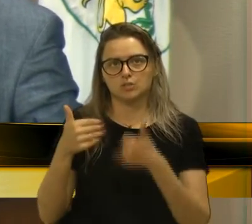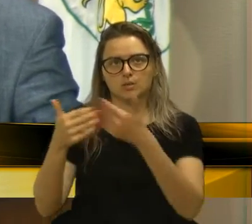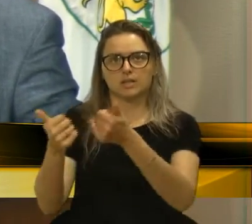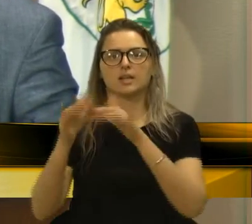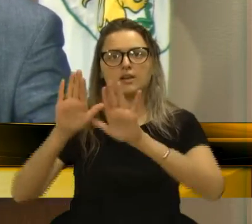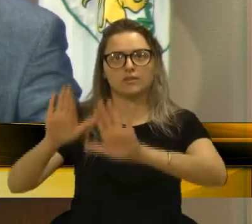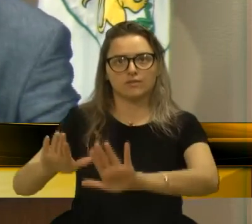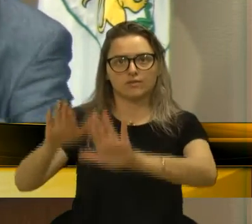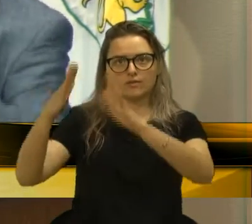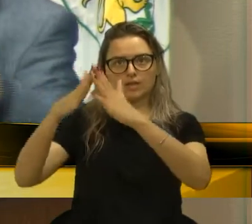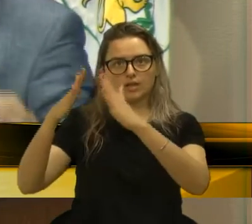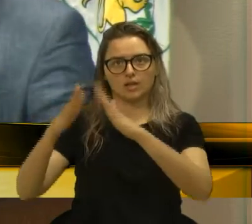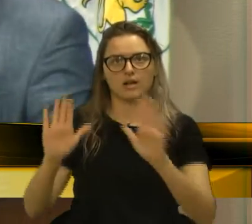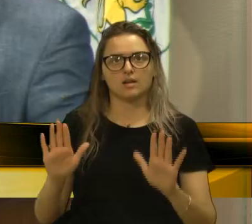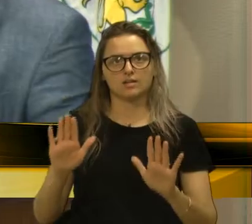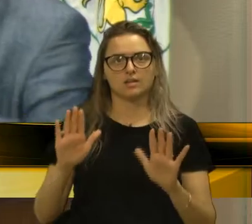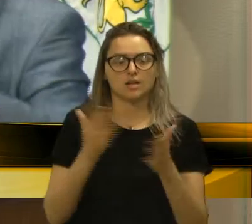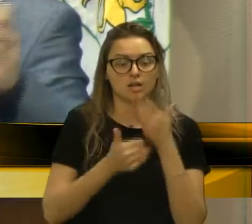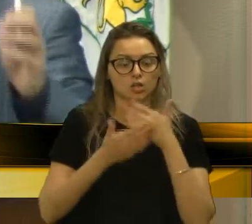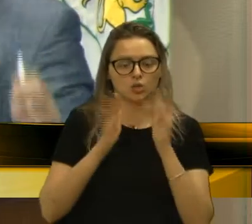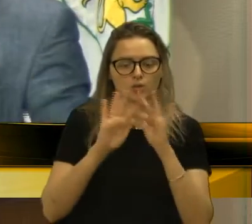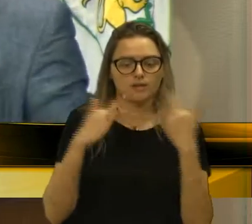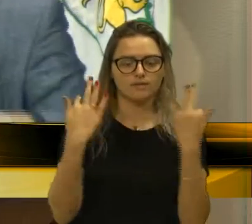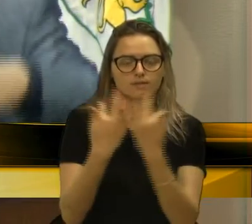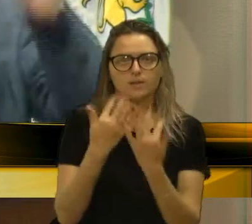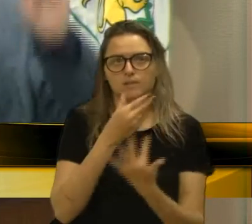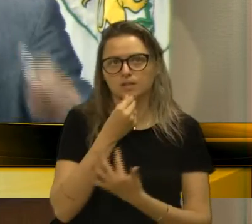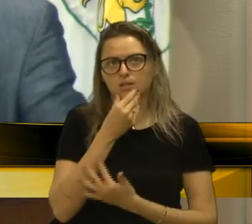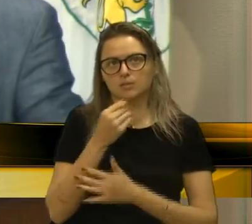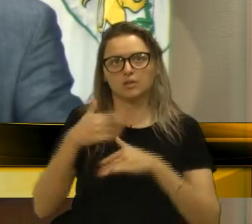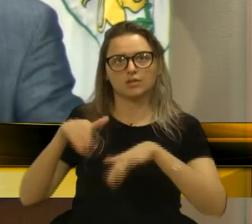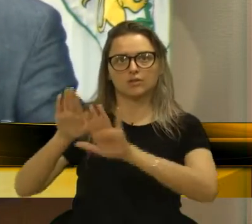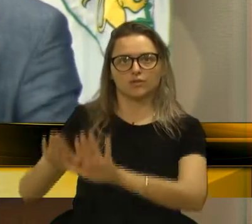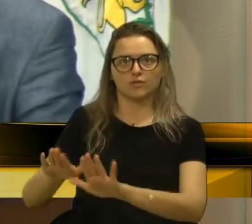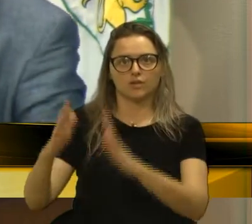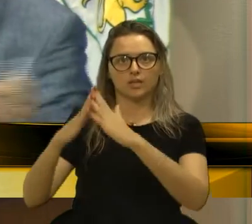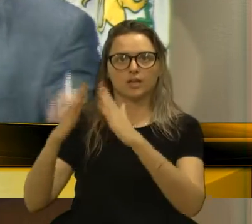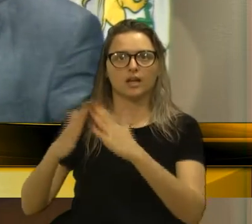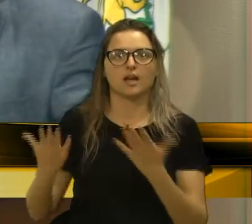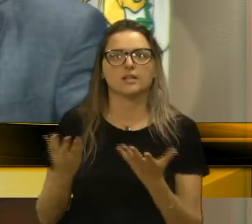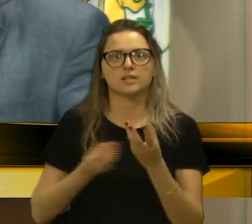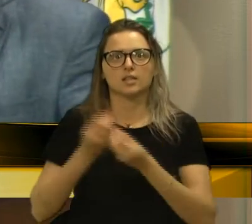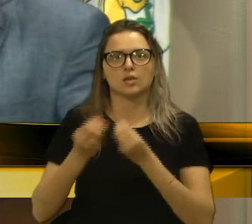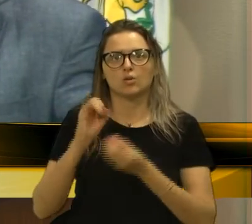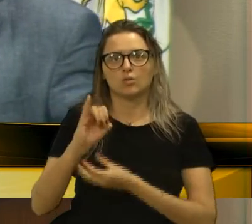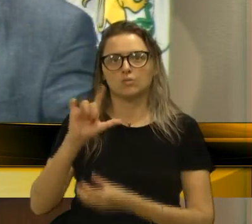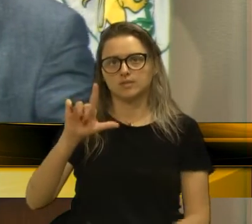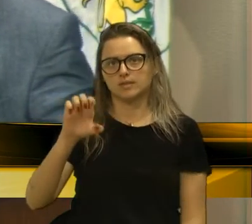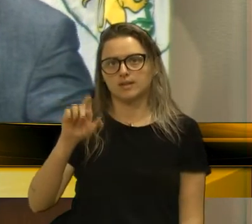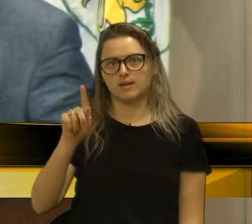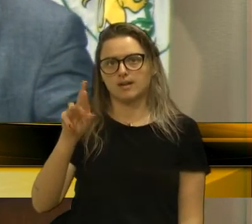então fica um tempo fora. Os parentes do menino, as empresas estão dizendo, fica em casa, é como se fosse uma lepra.